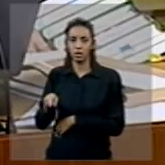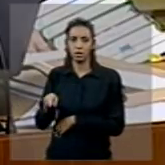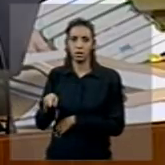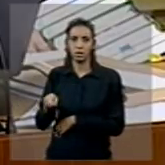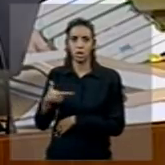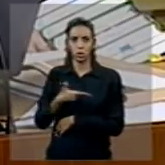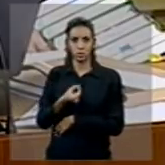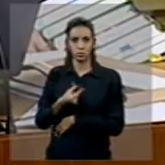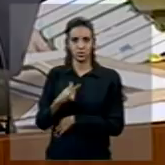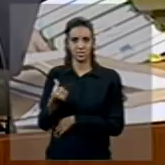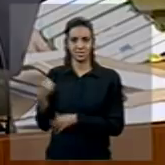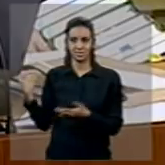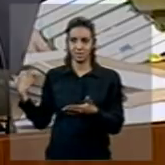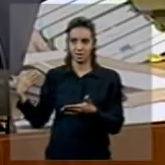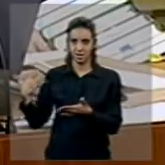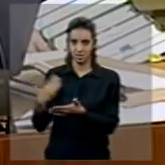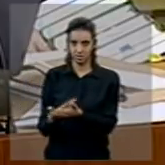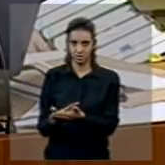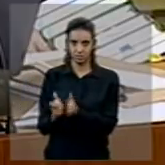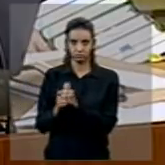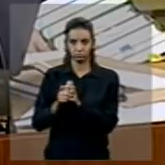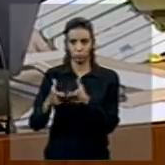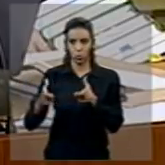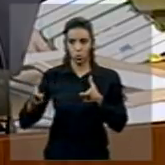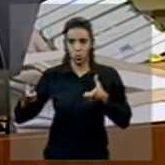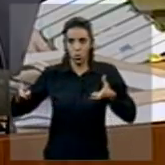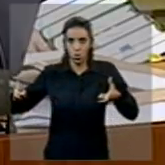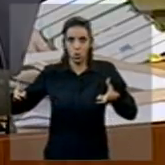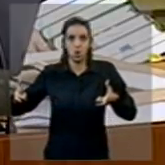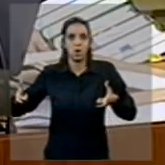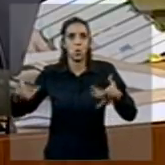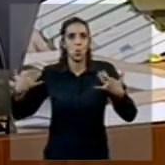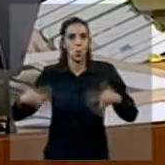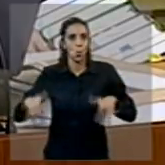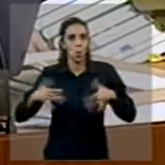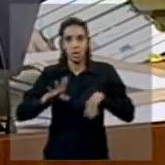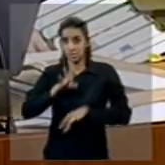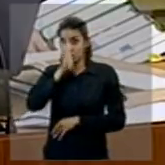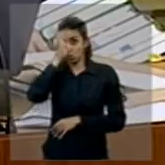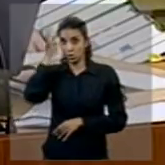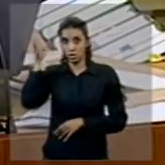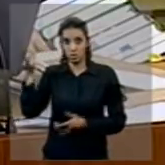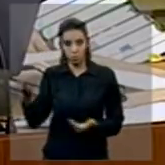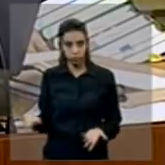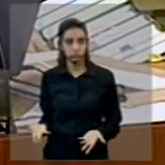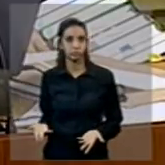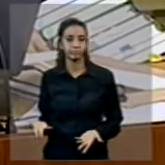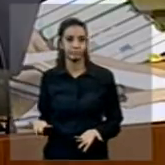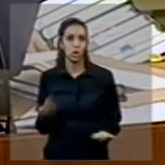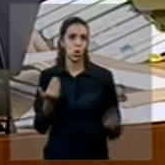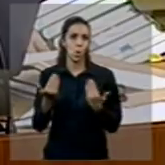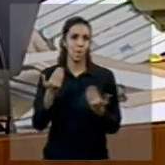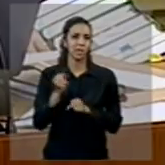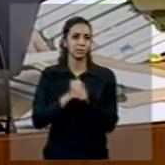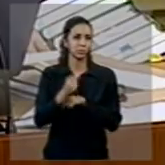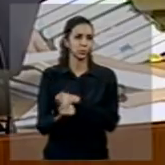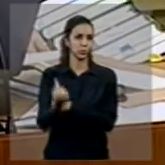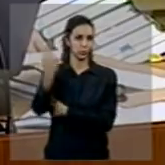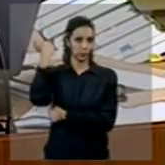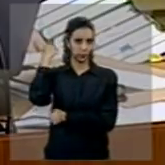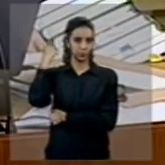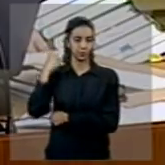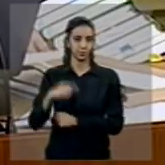de 2016 a 2018 elevou-se de forma desproporcional com relação aos períodos anteriores.